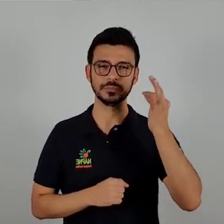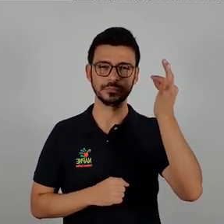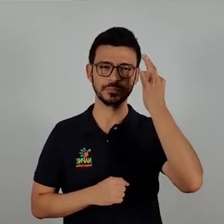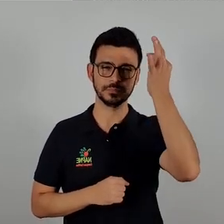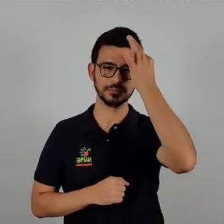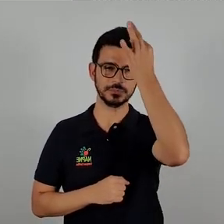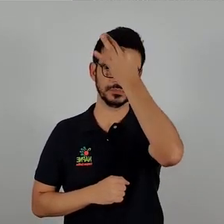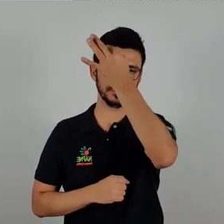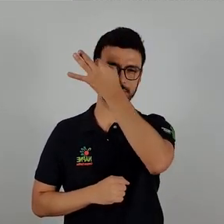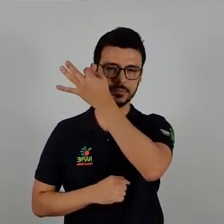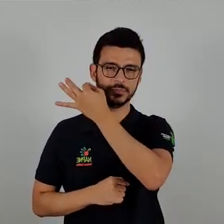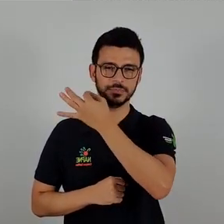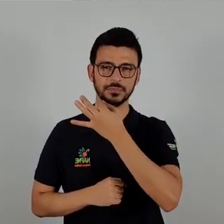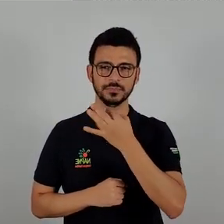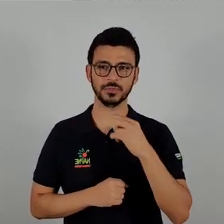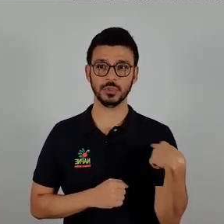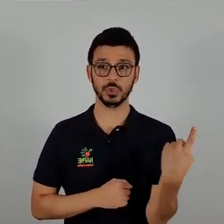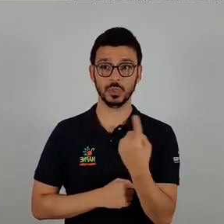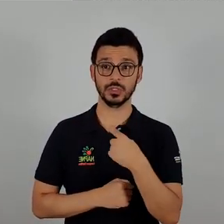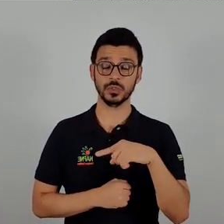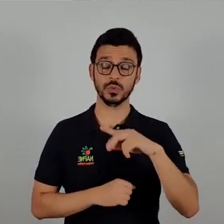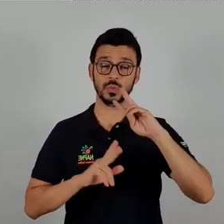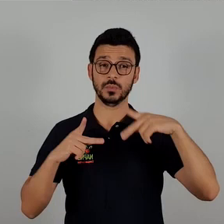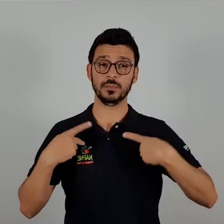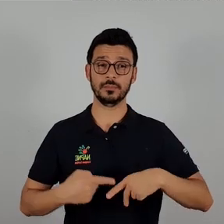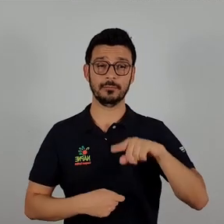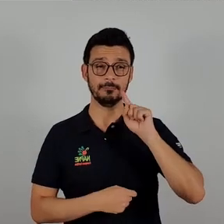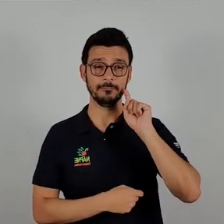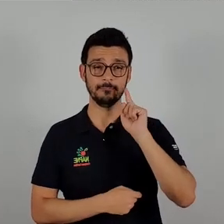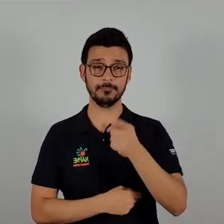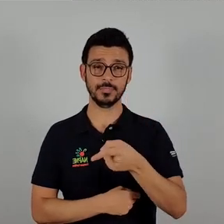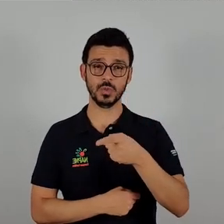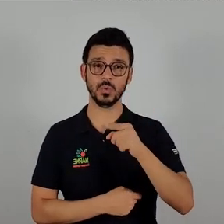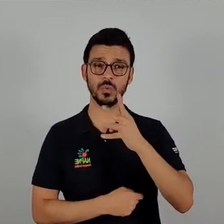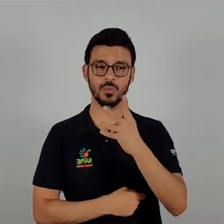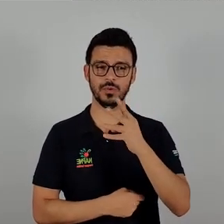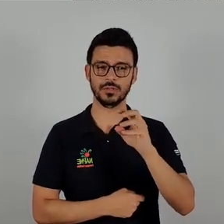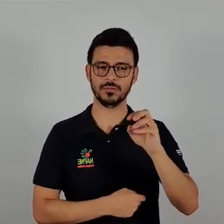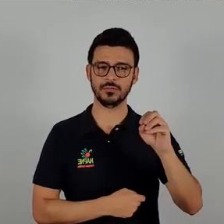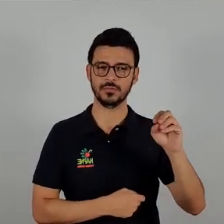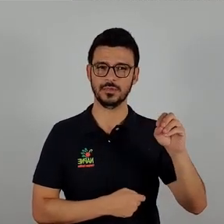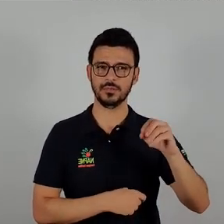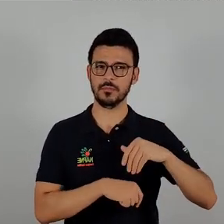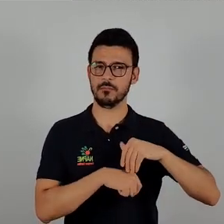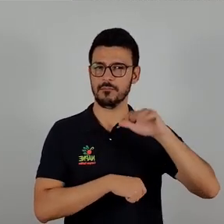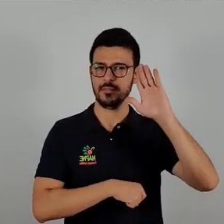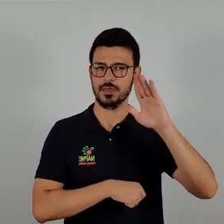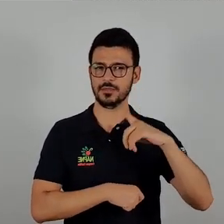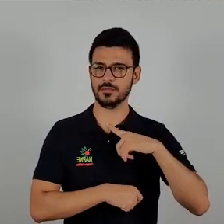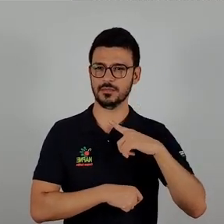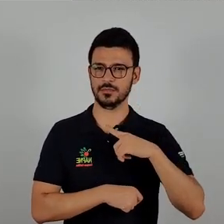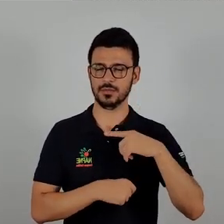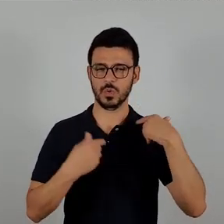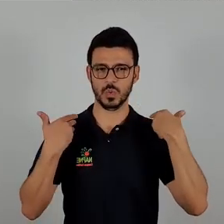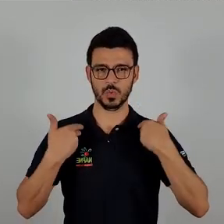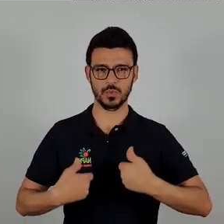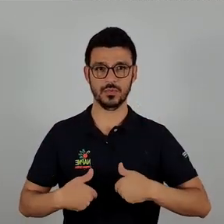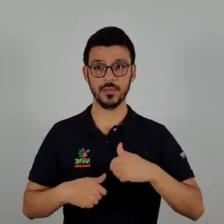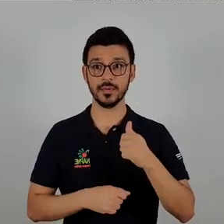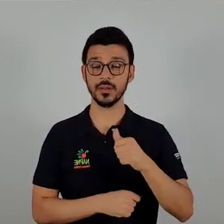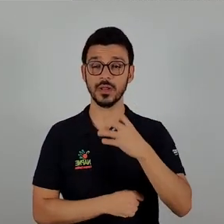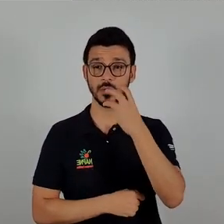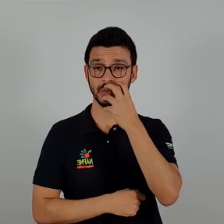1.333. Diga lá, Bruninha. A Célia Cristina perguntou: o Dr. Matheus atende os cães e os